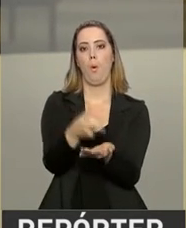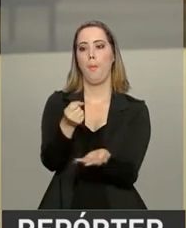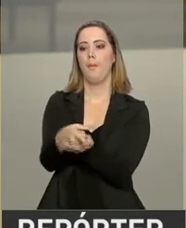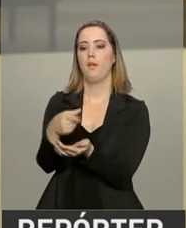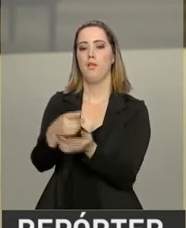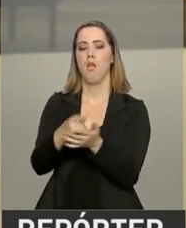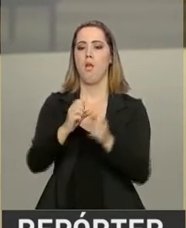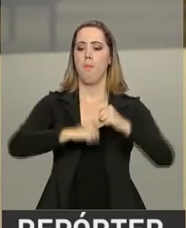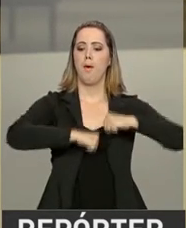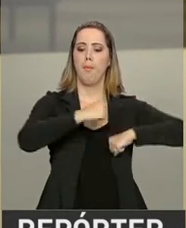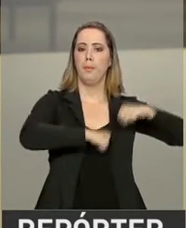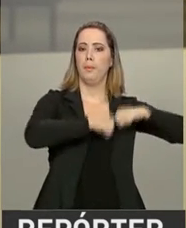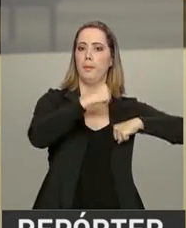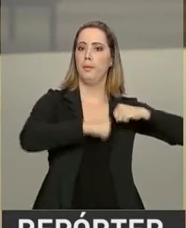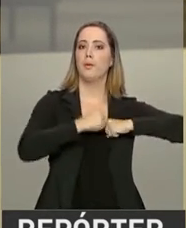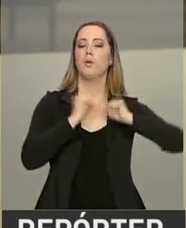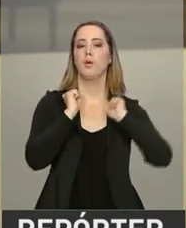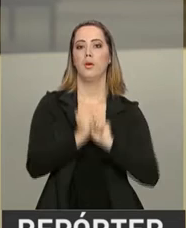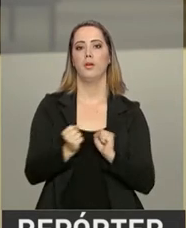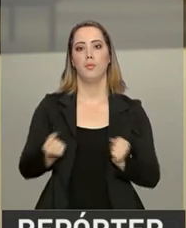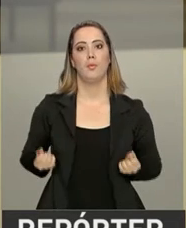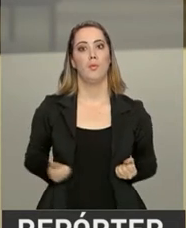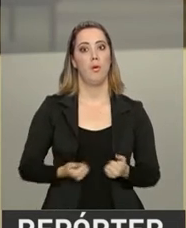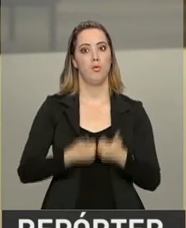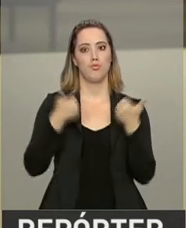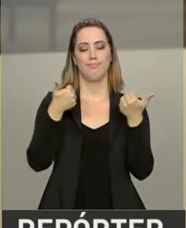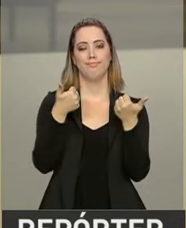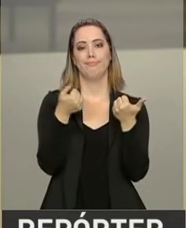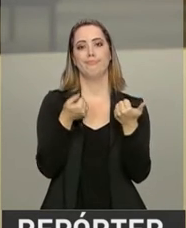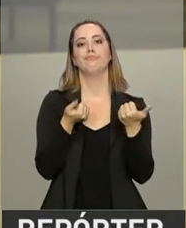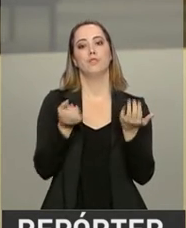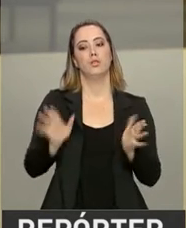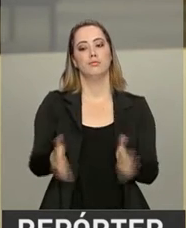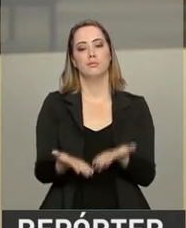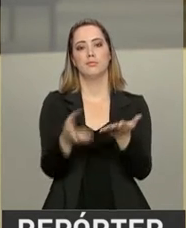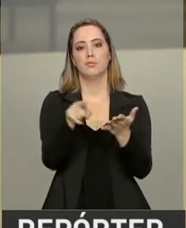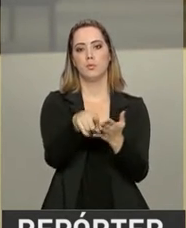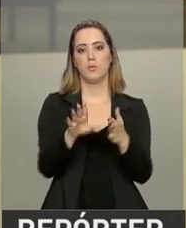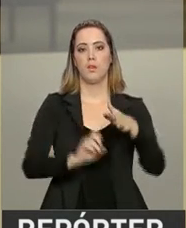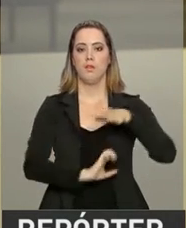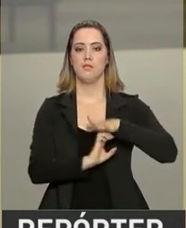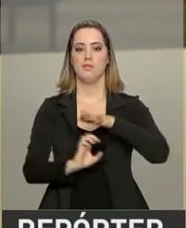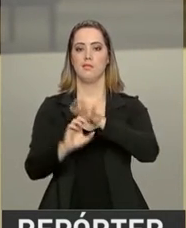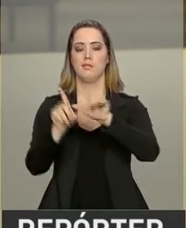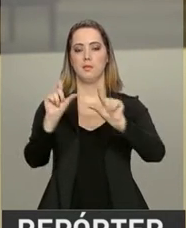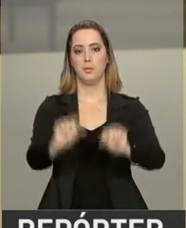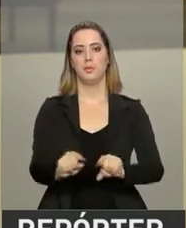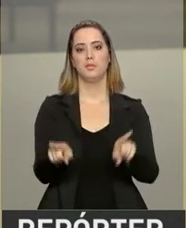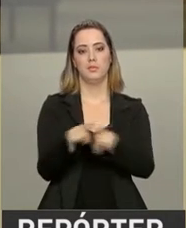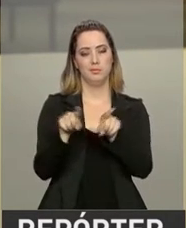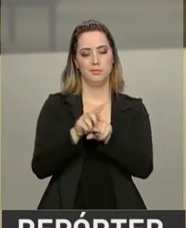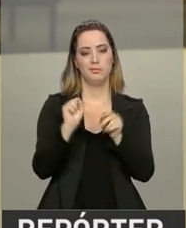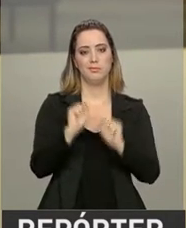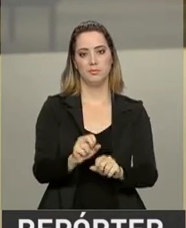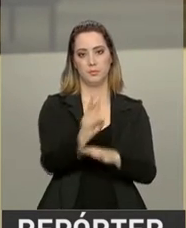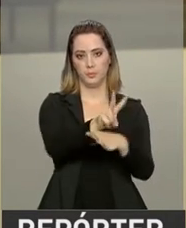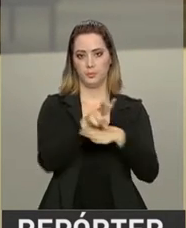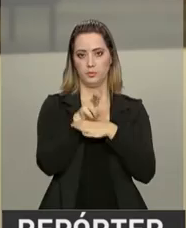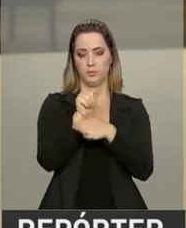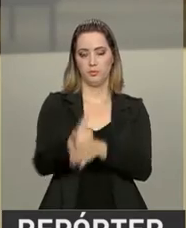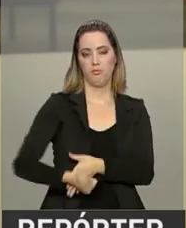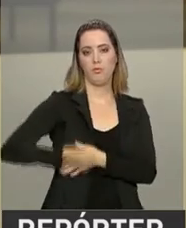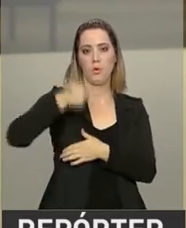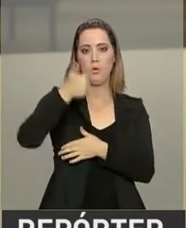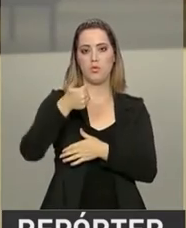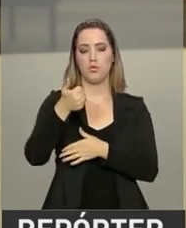que podem dinamizar a produção às micro e pequenas empresas também poderão utilizar o crédito para aumentar o capital